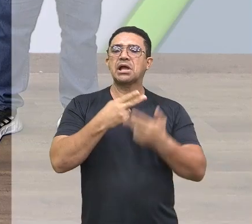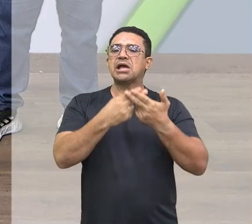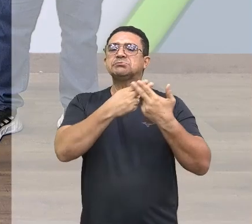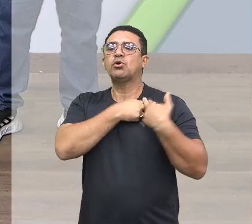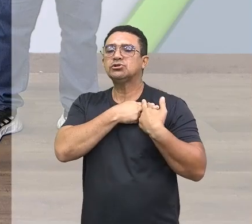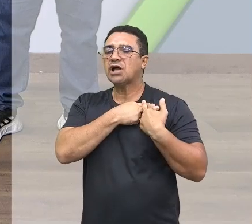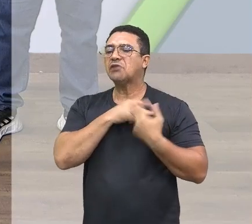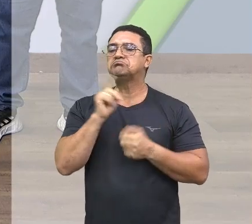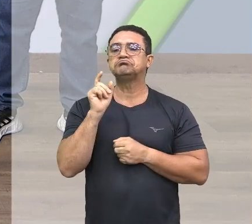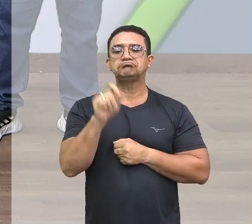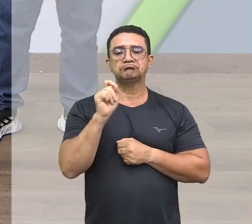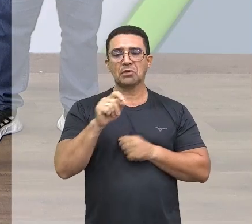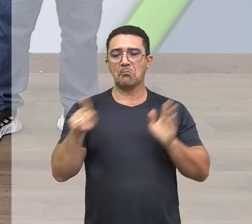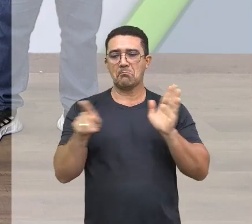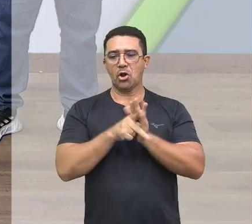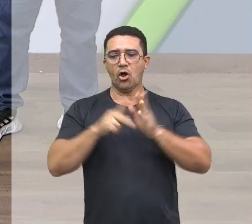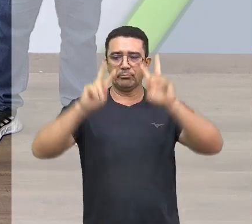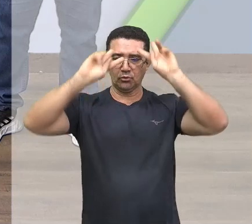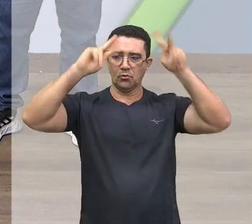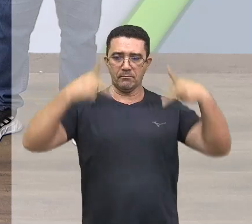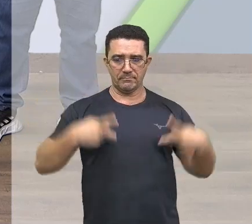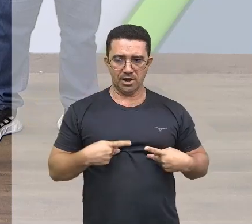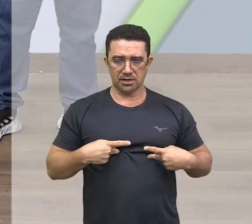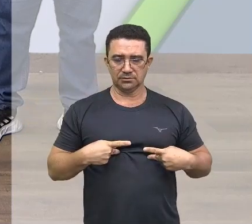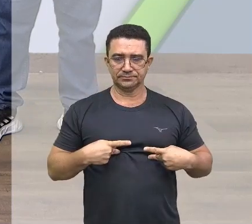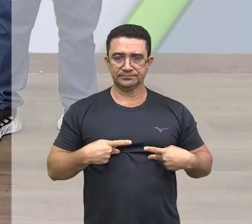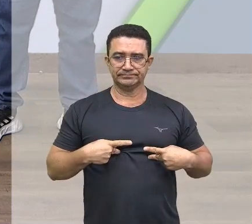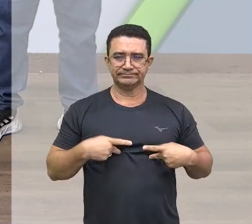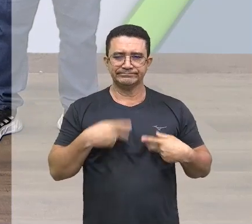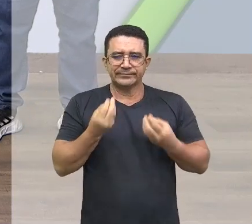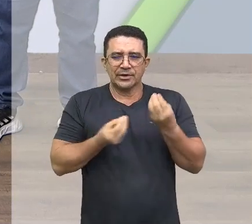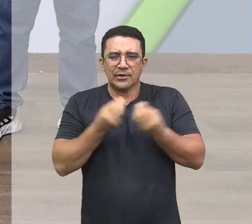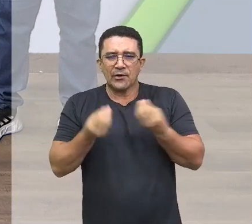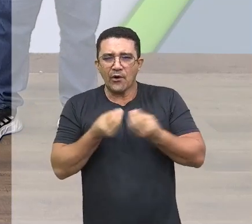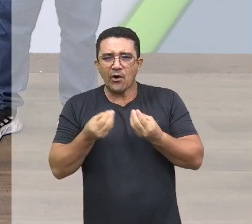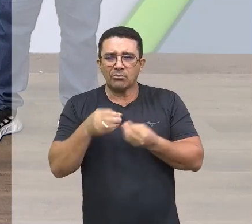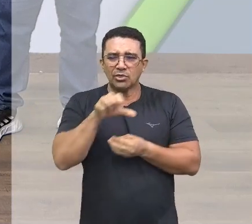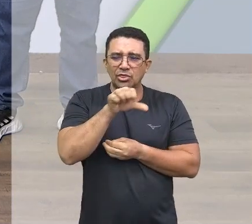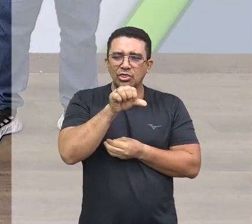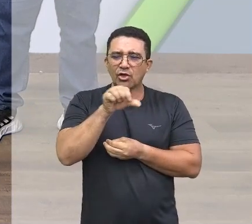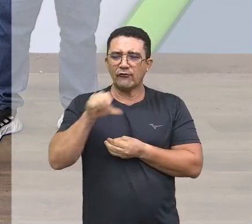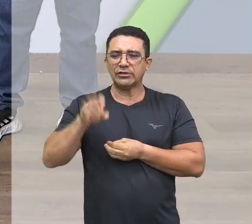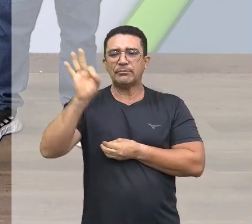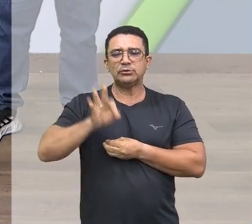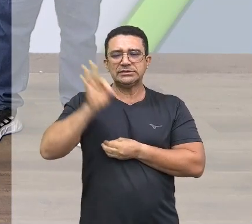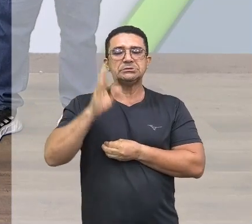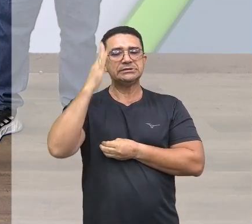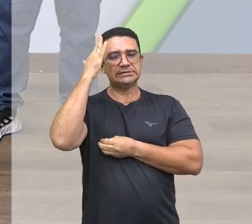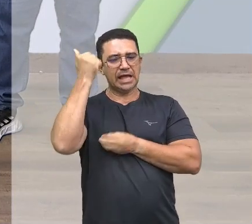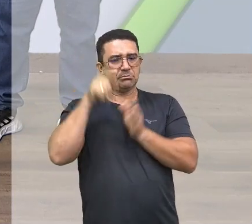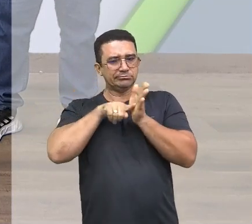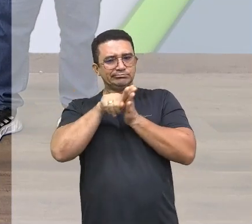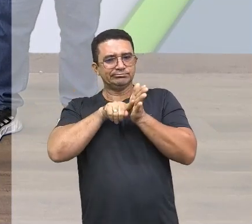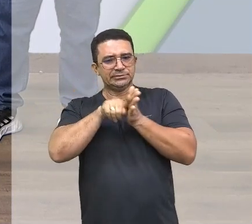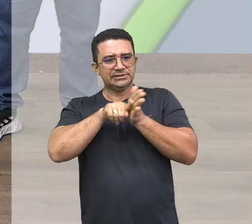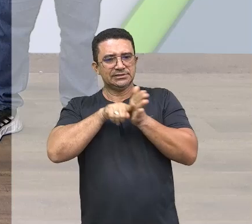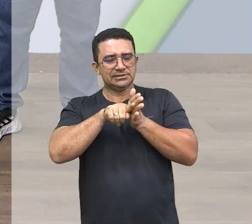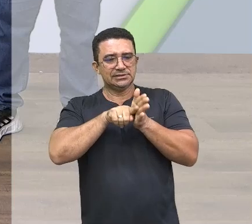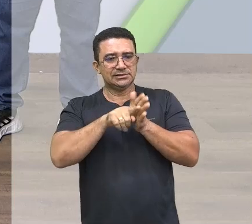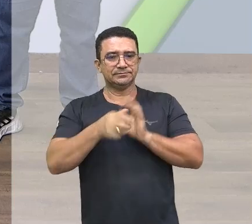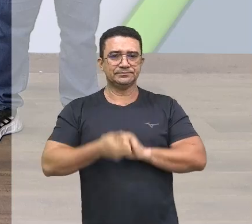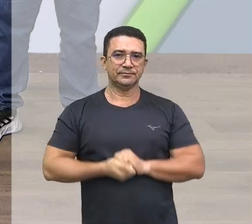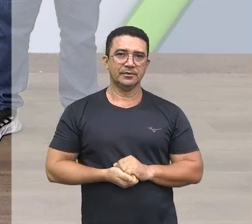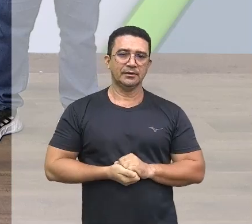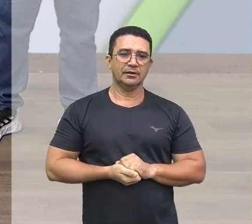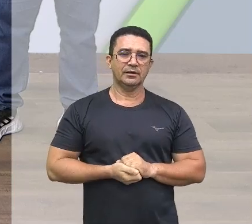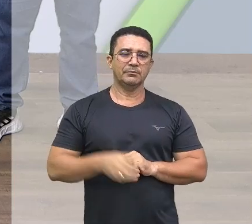a ação do homem. Por quê? Como é que eles chegaram nesse valor de 90% de certeza? Porque